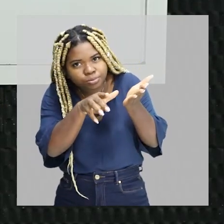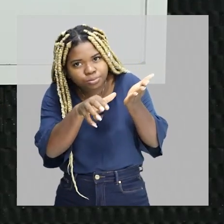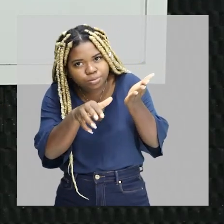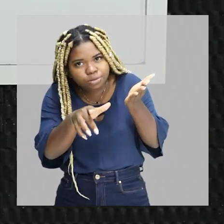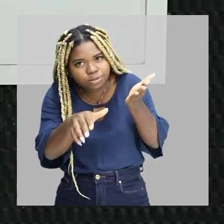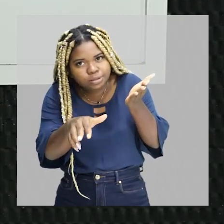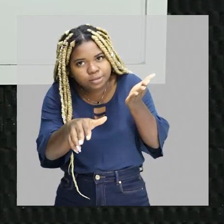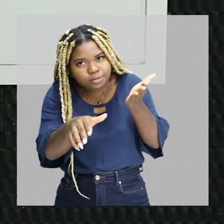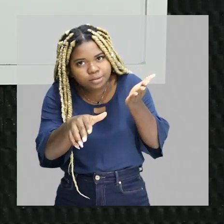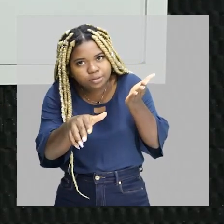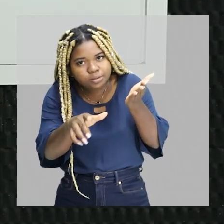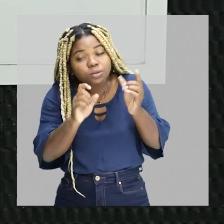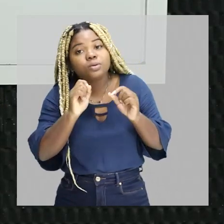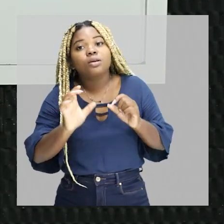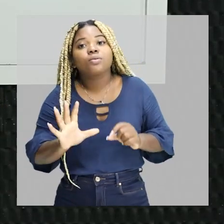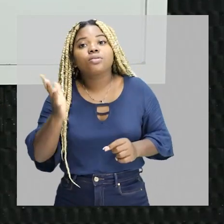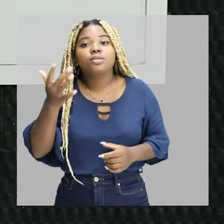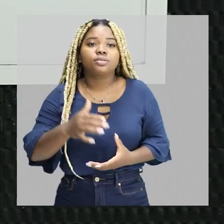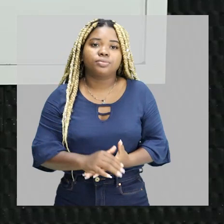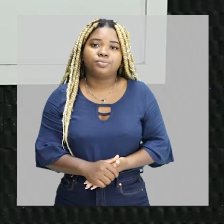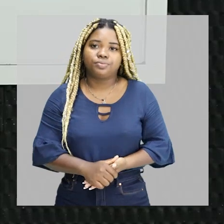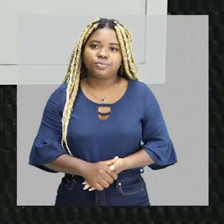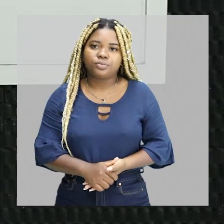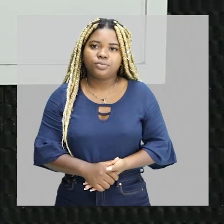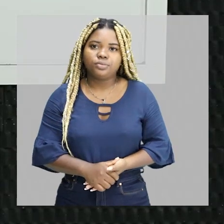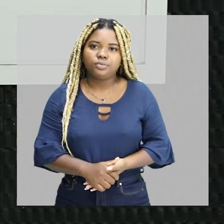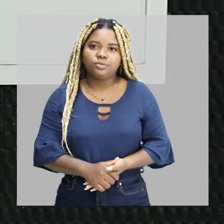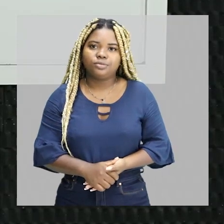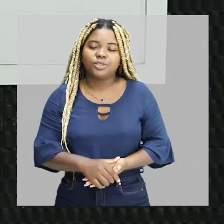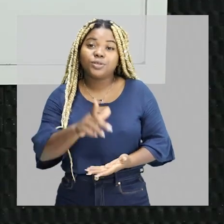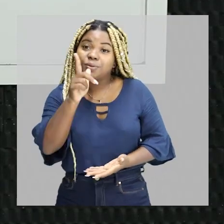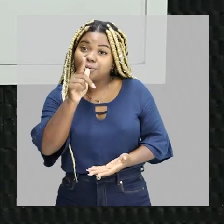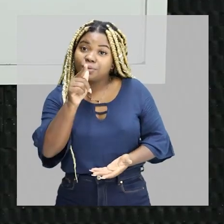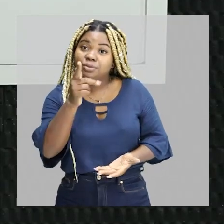no nosso recipiente, nós vamos perceber o seguinte, que